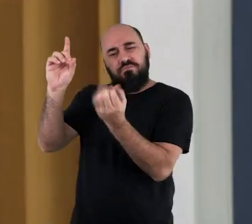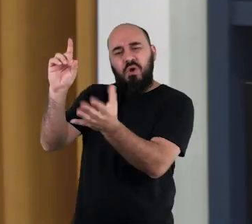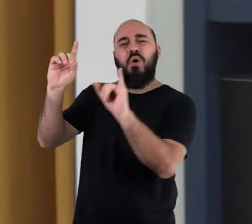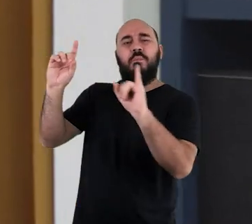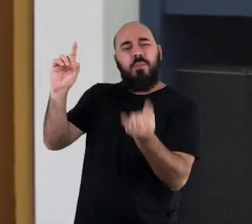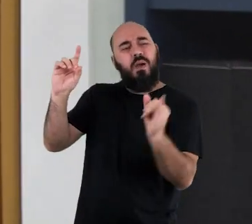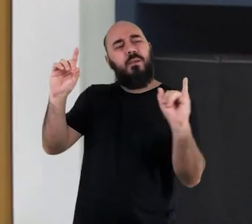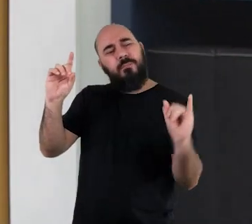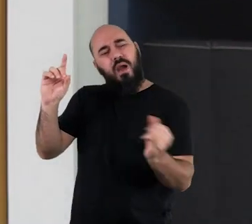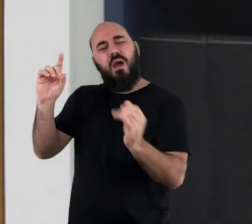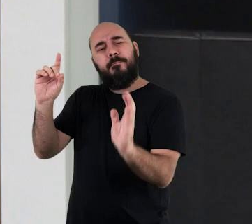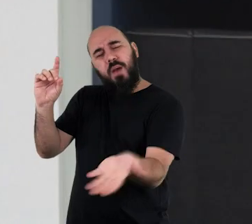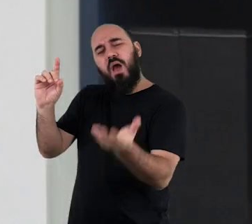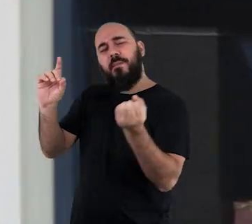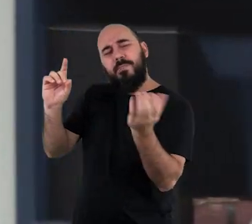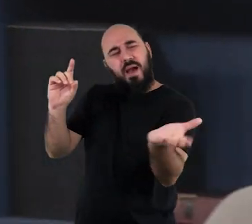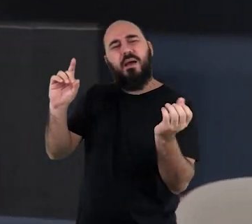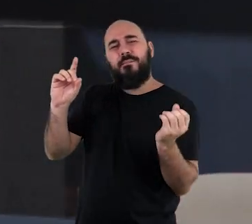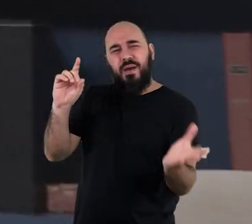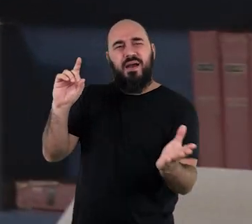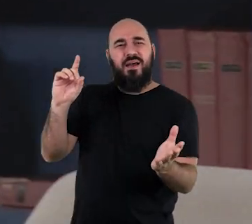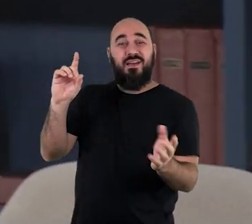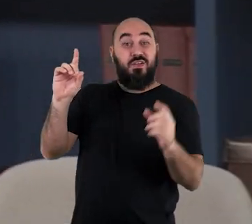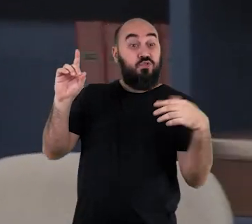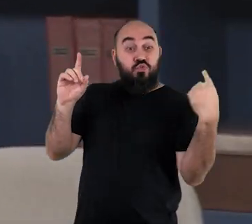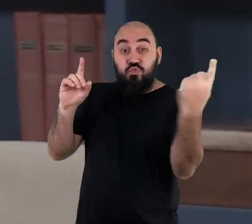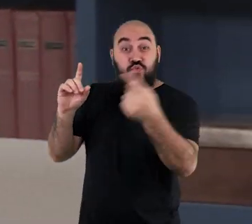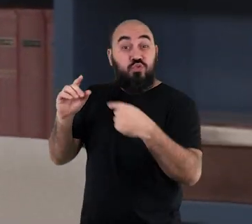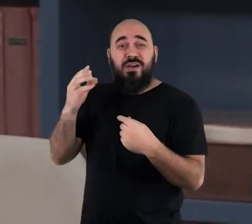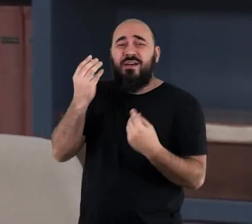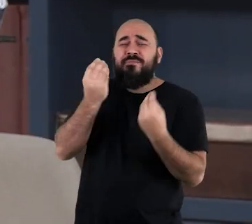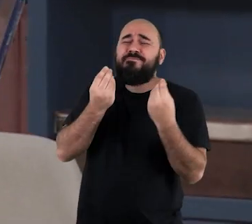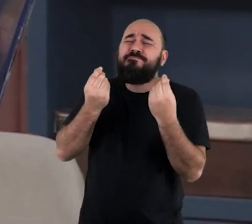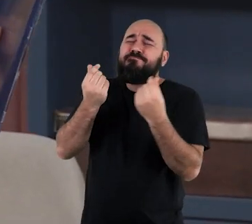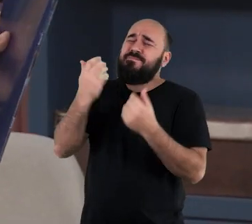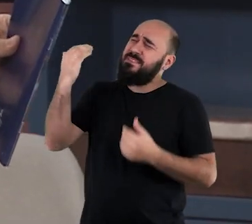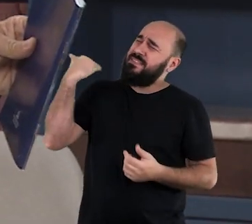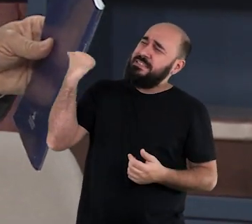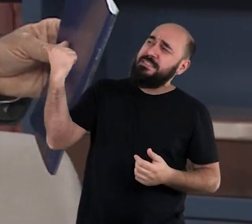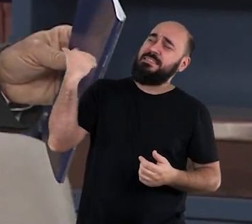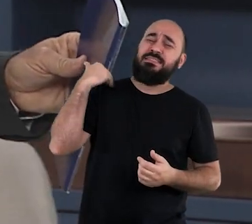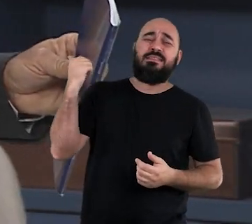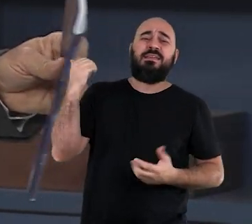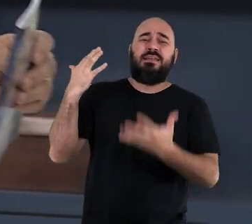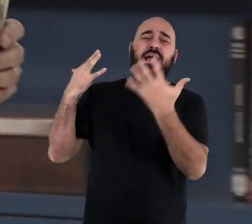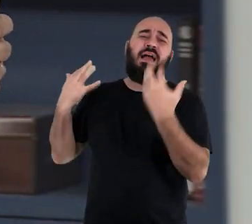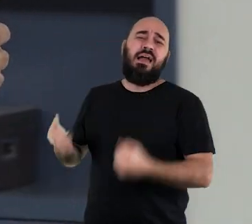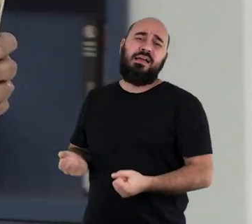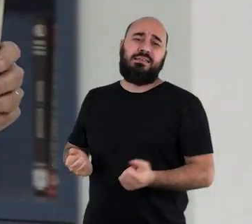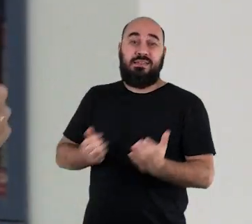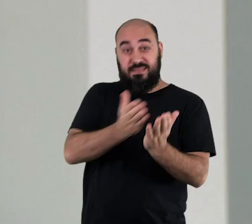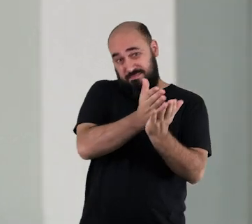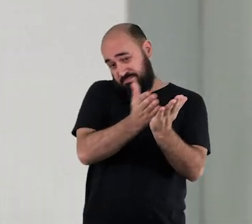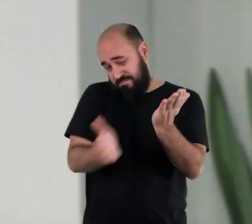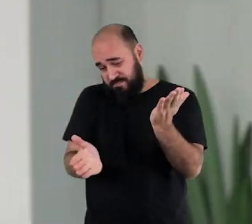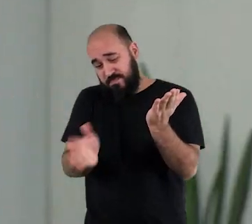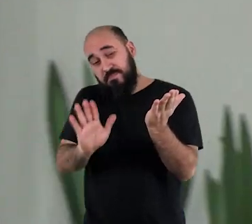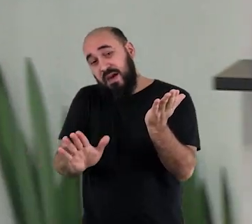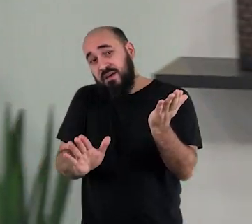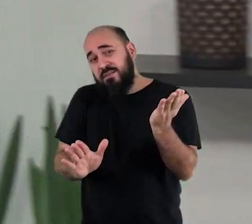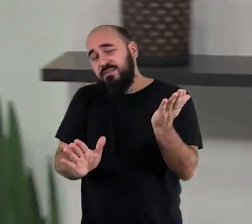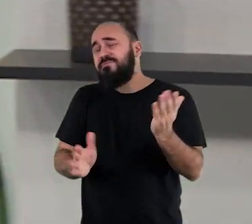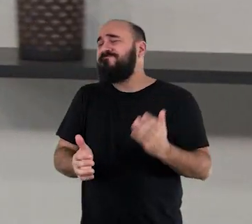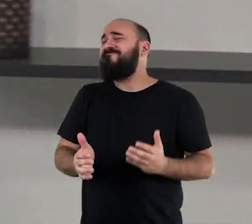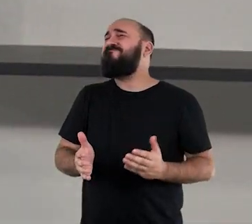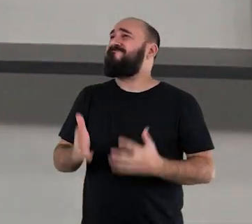aqueles que são sensíveis à sua voz e mesmo depois de terem se desviado dos caminhos do Senhor, voltam-se para Deus